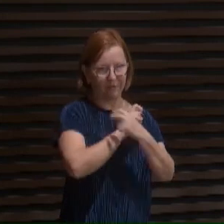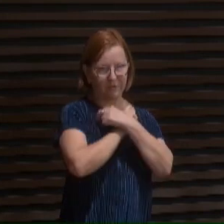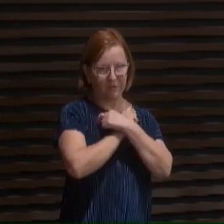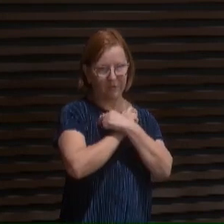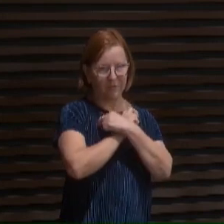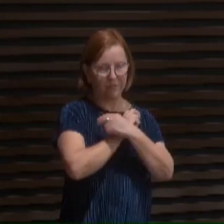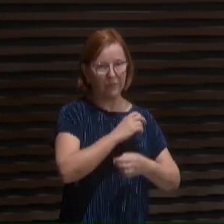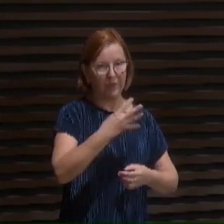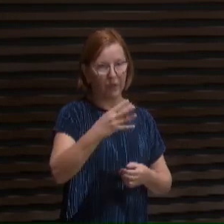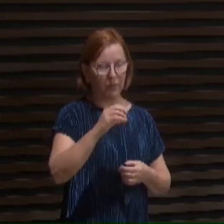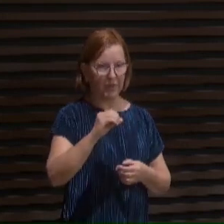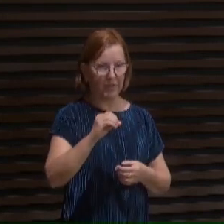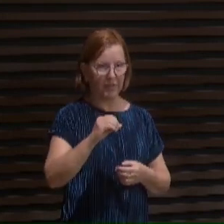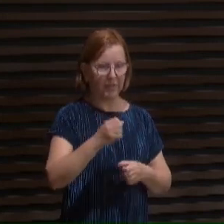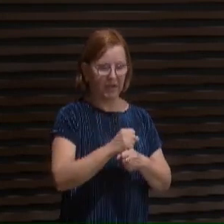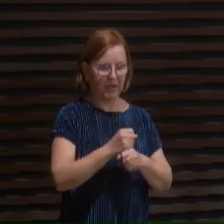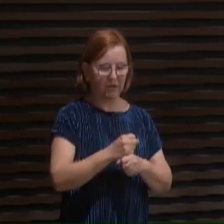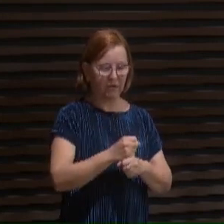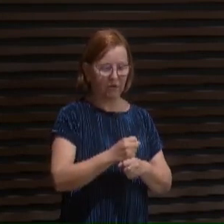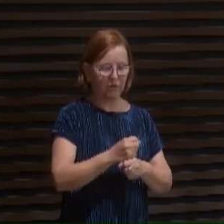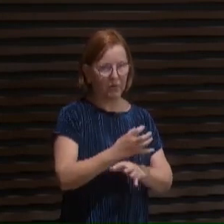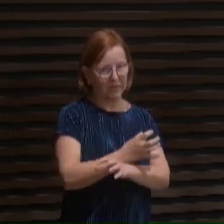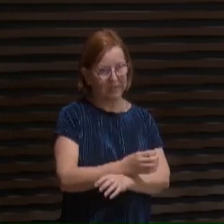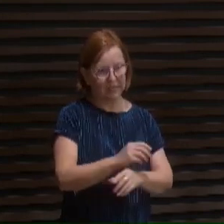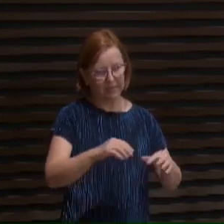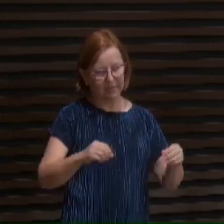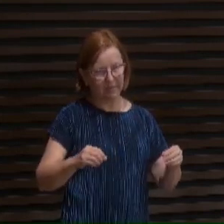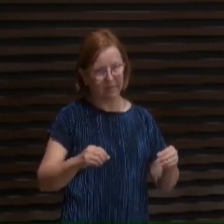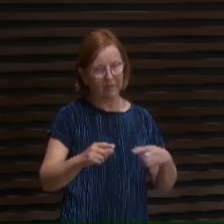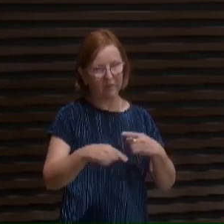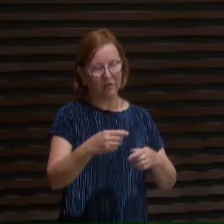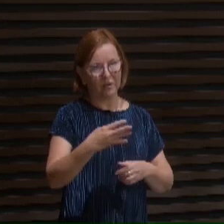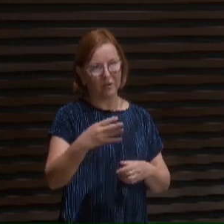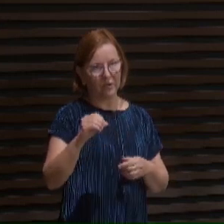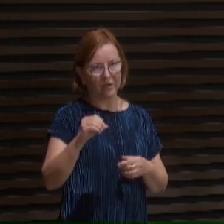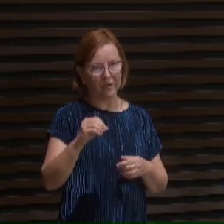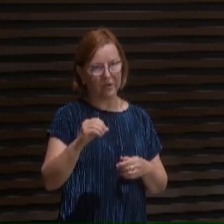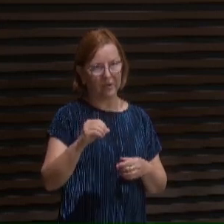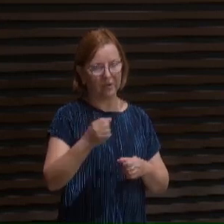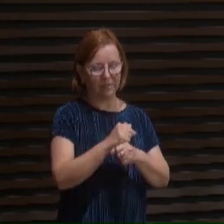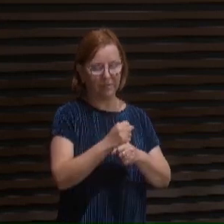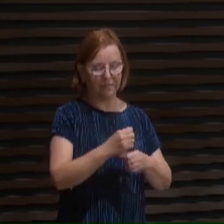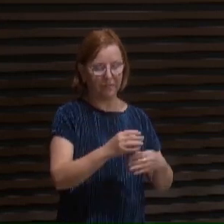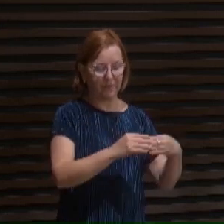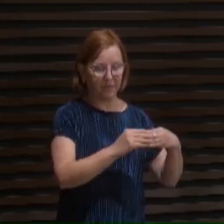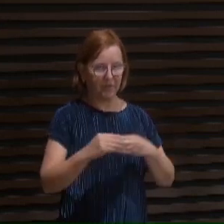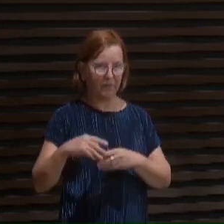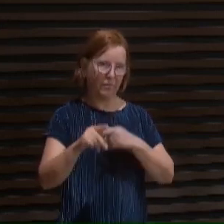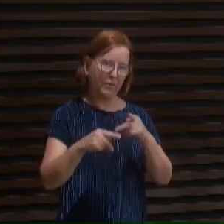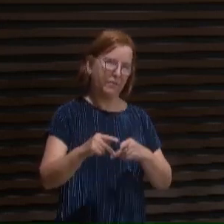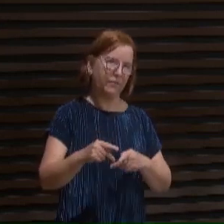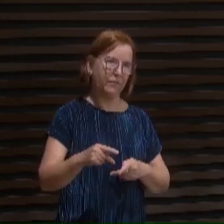deserto de Midian, e ele passou 40 anos conduzindo o povo. Os 40